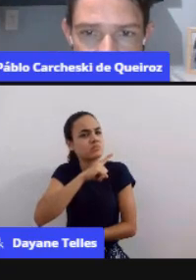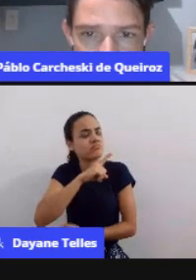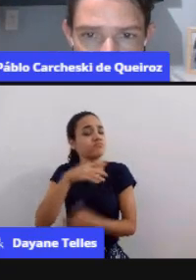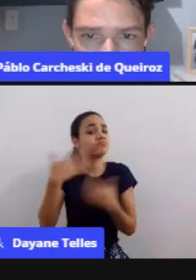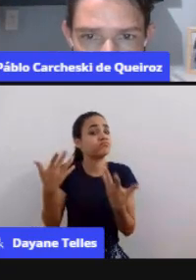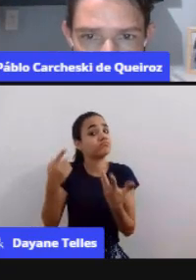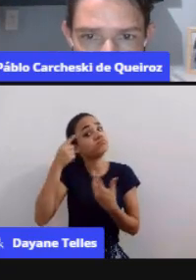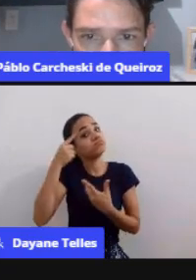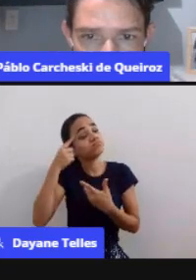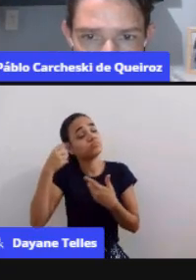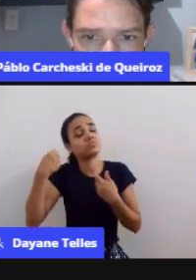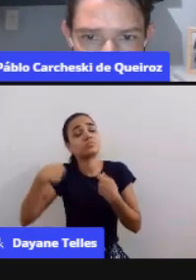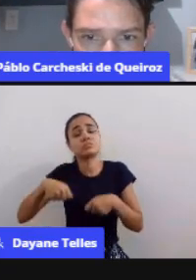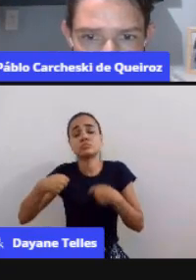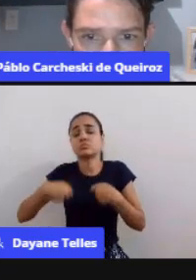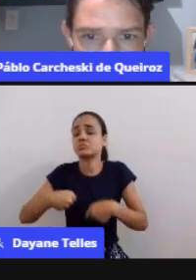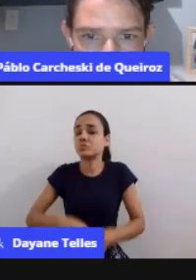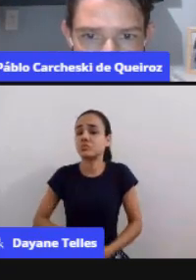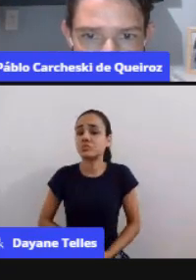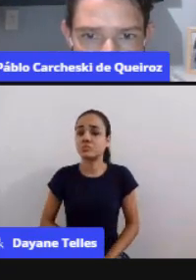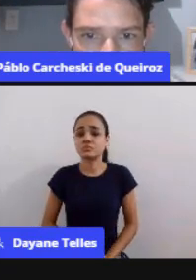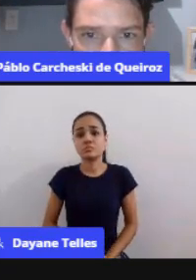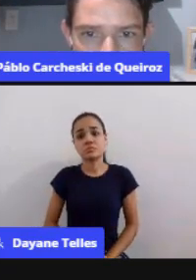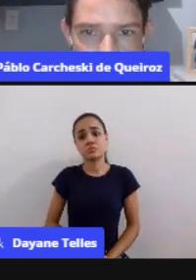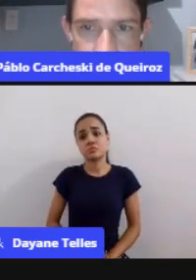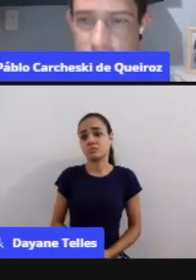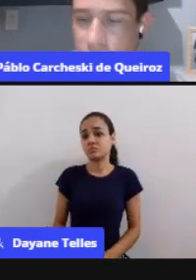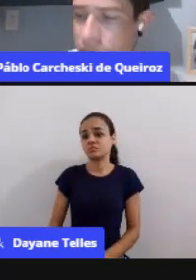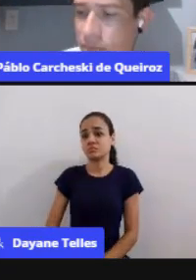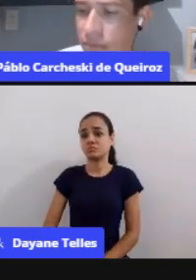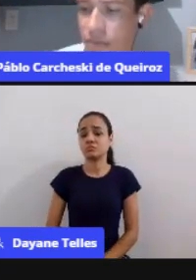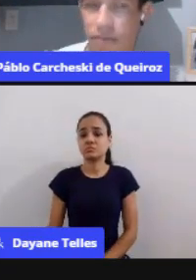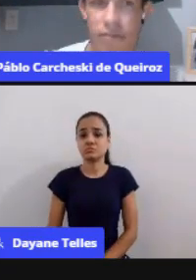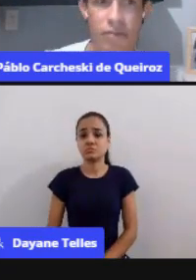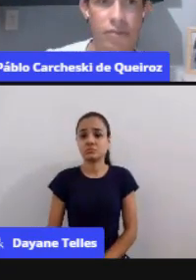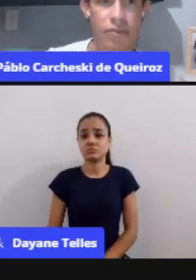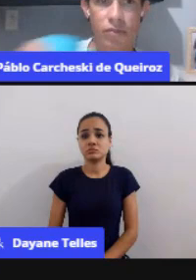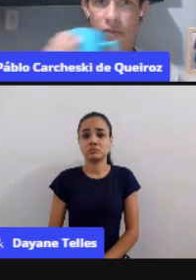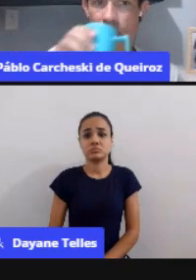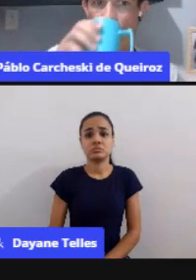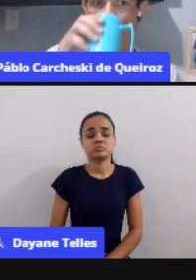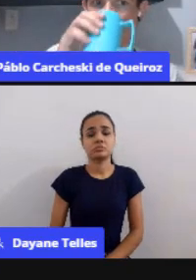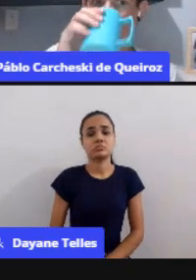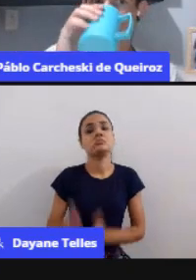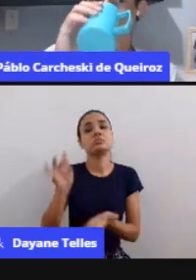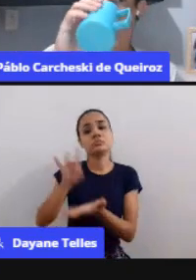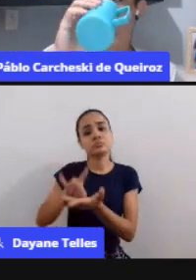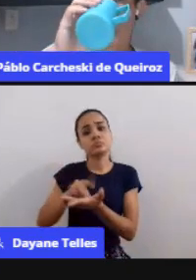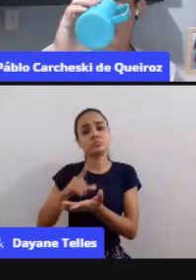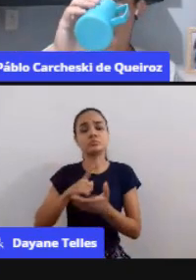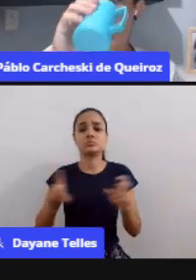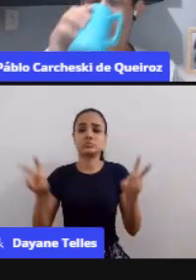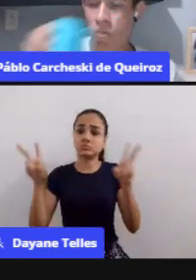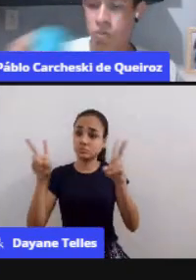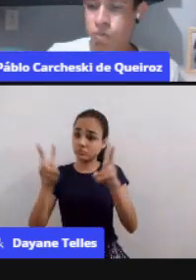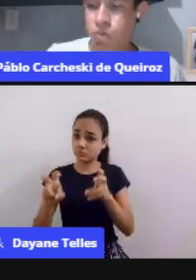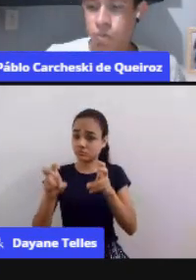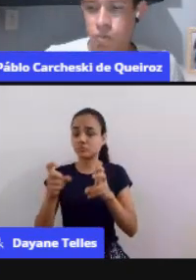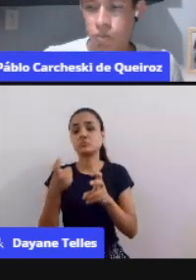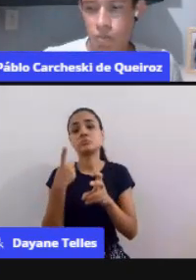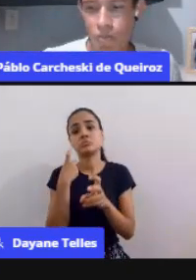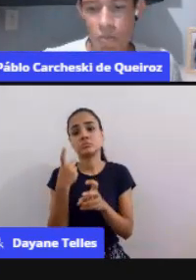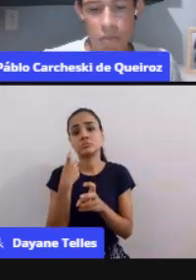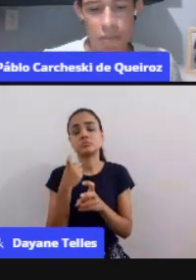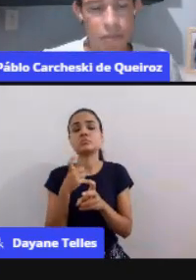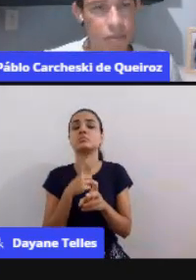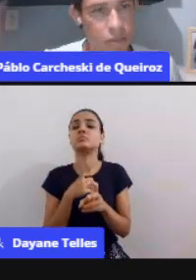slide, por favor. Verdade, Pablo. Realmente são temas interessantes que a gente pode, em função da nossa turma,